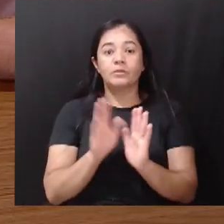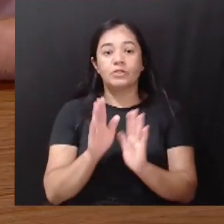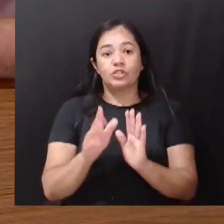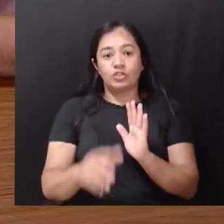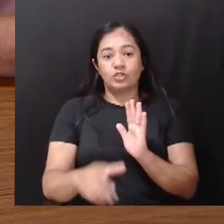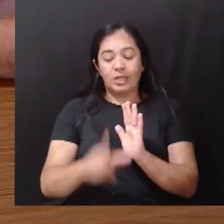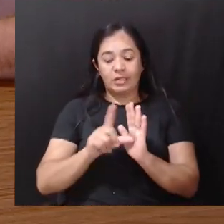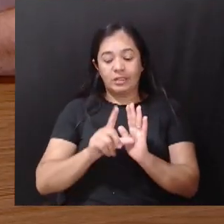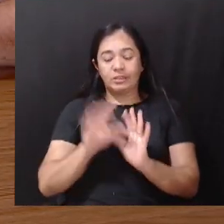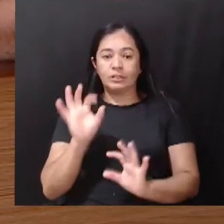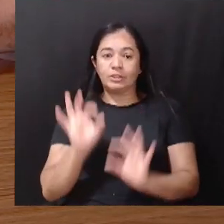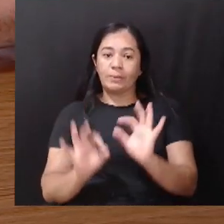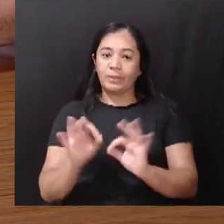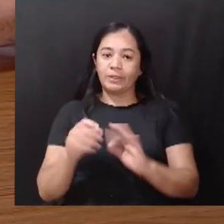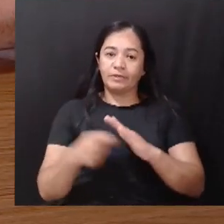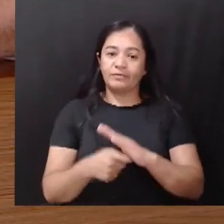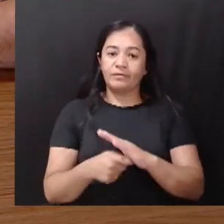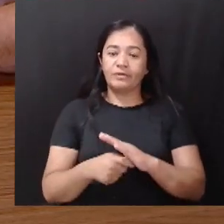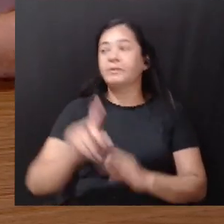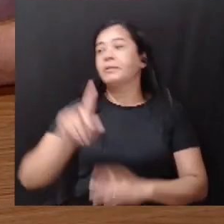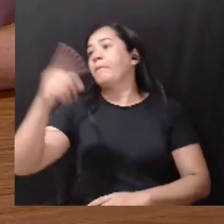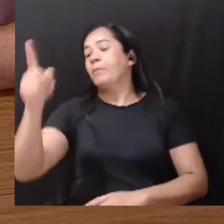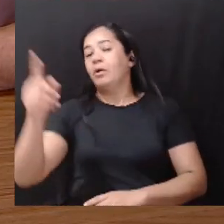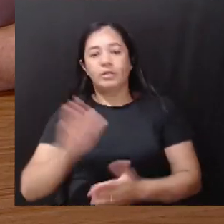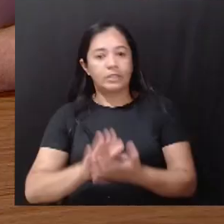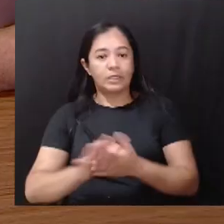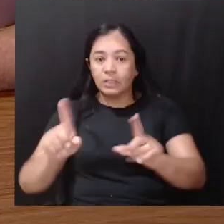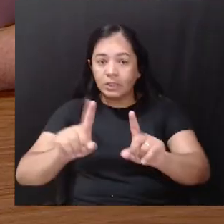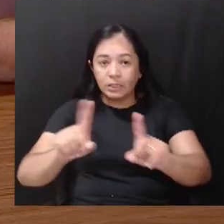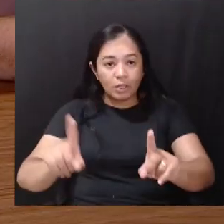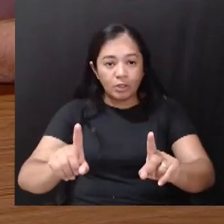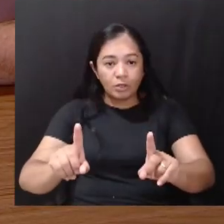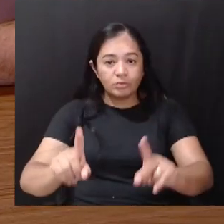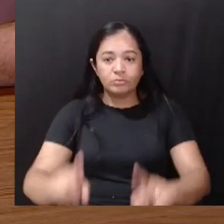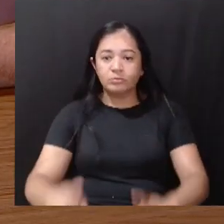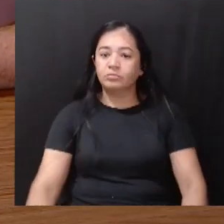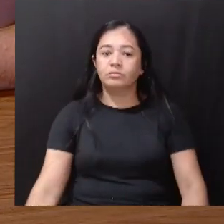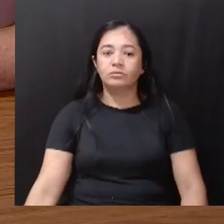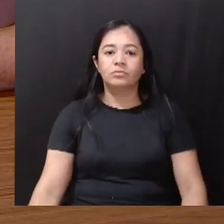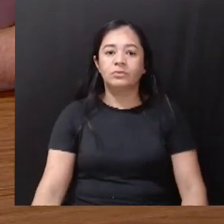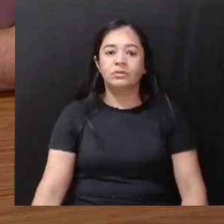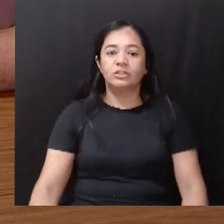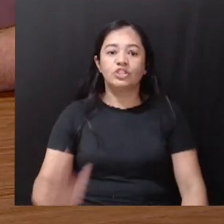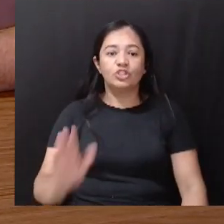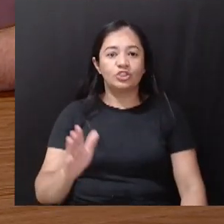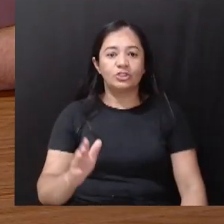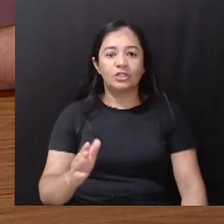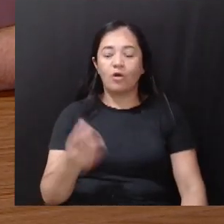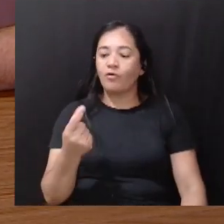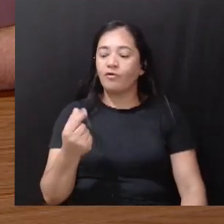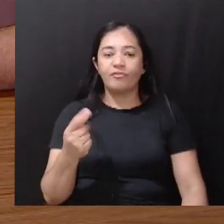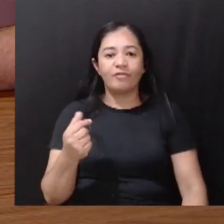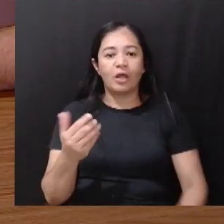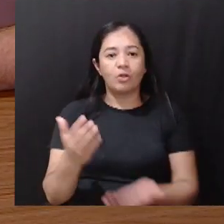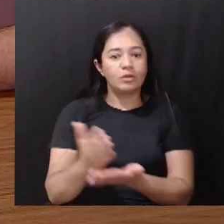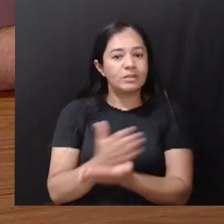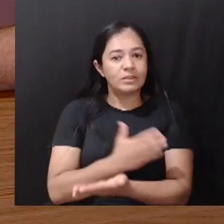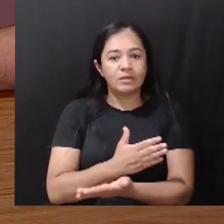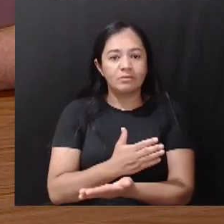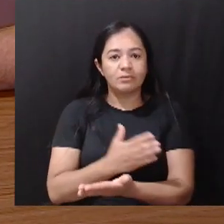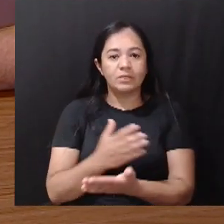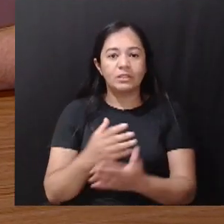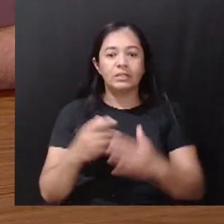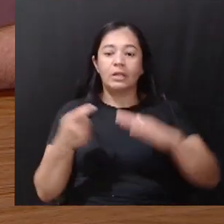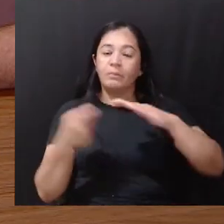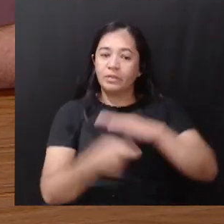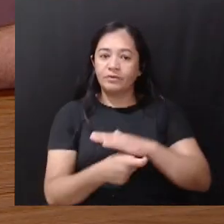investir, não deixe para investir depois de gastar tudo, depois de pagar todas as contas, já deixe um valorzinho separado ali para o investimento